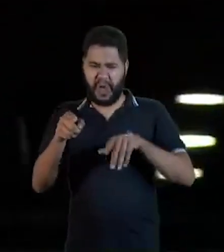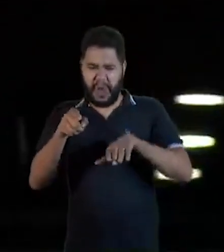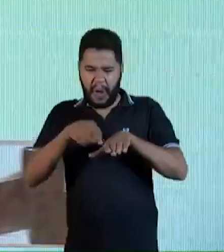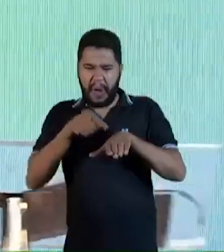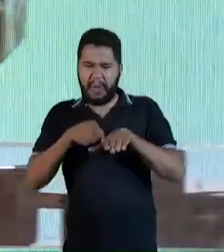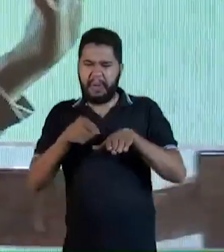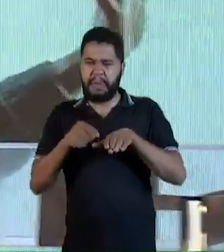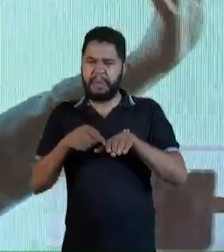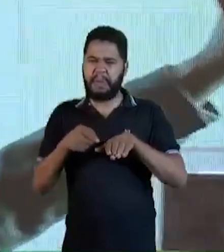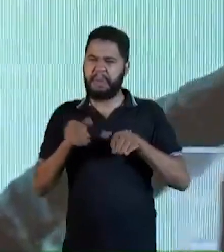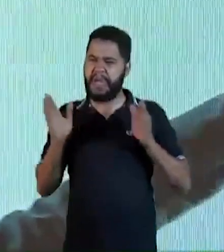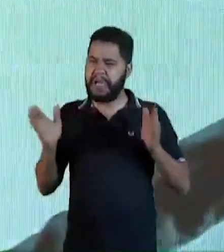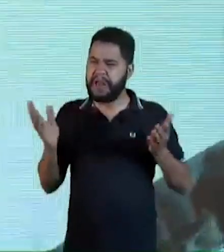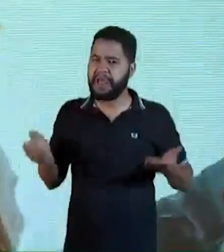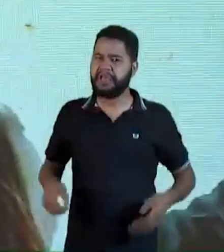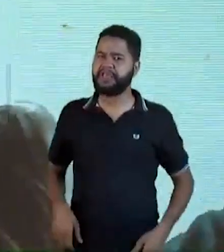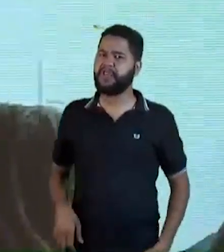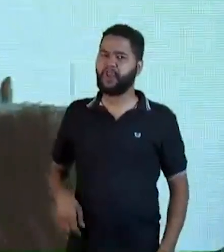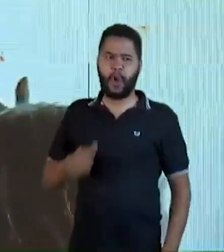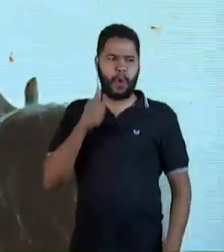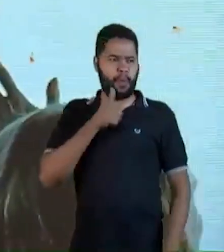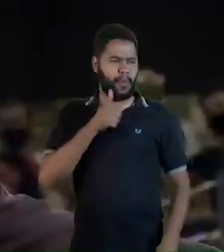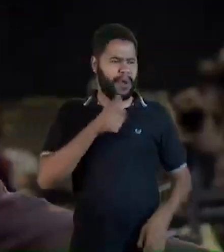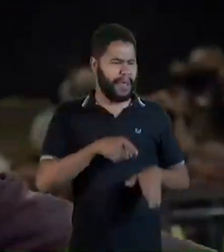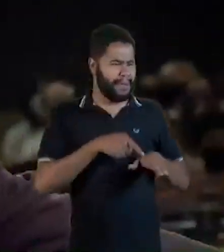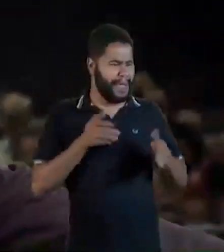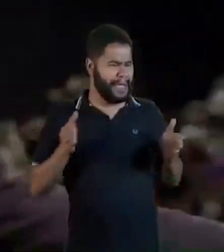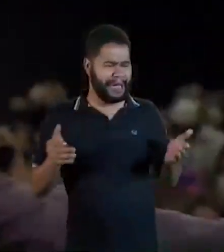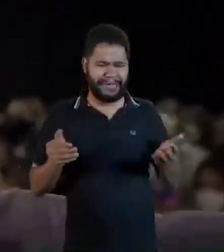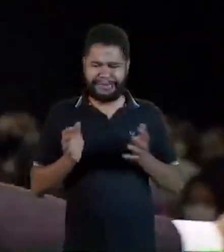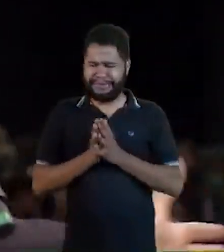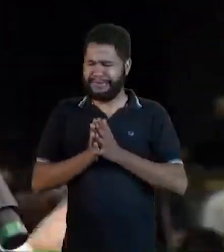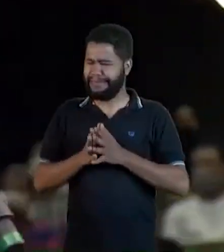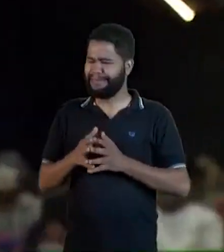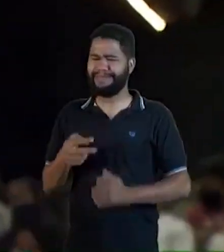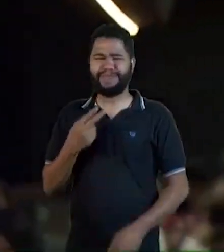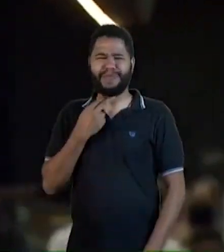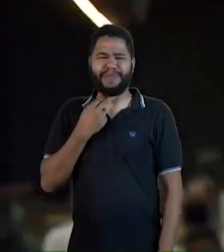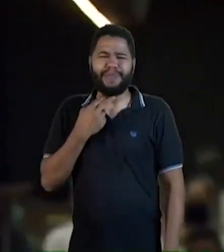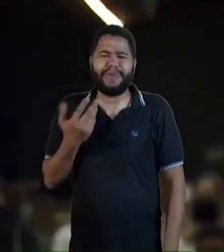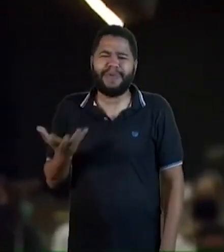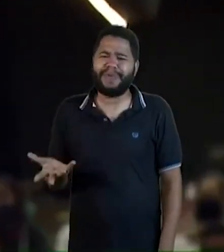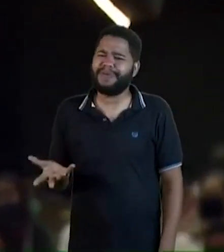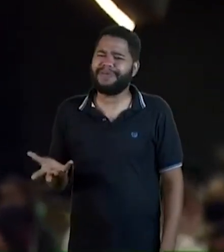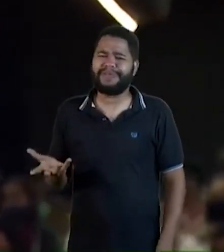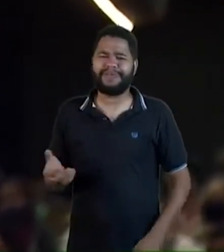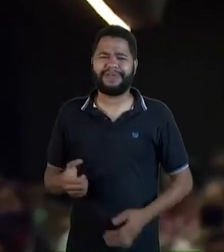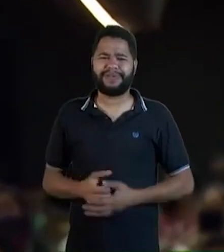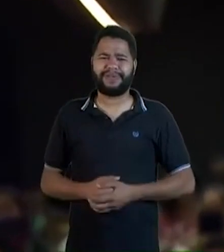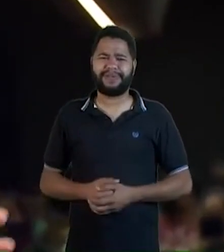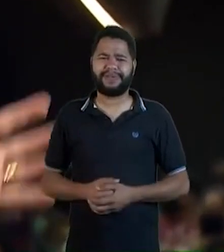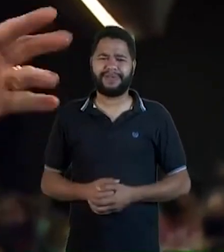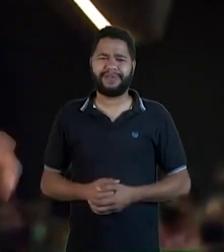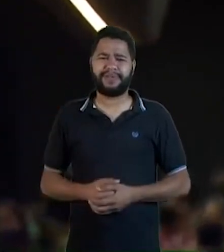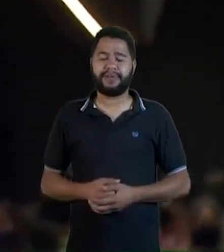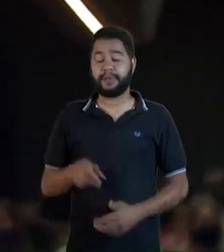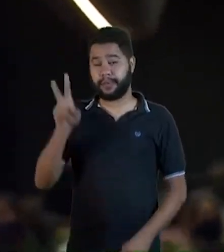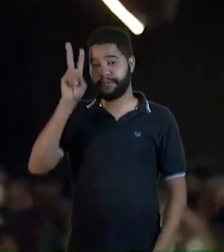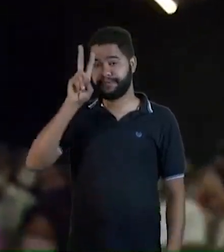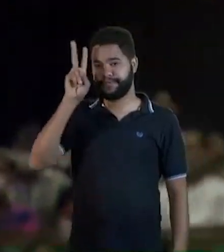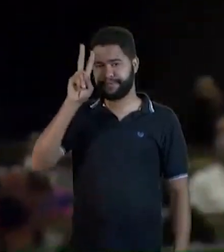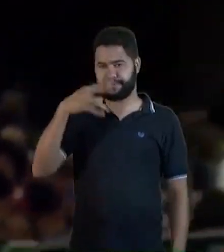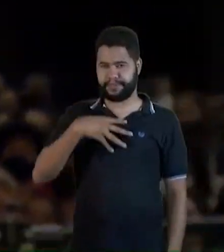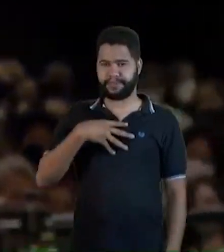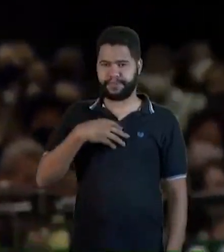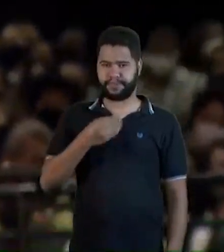menina ish pronto mulher de pezão em um pote e eu me lembro